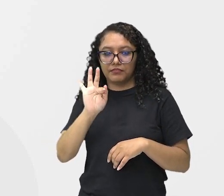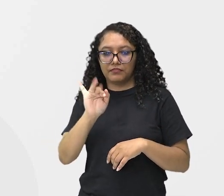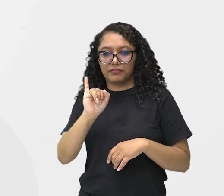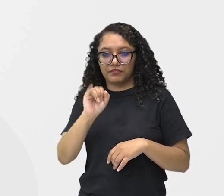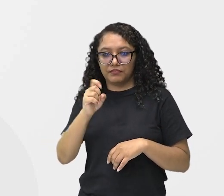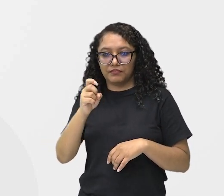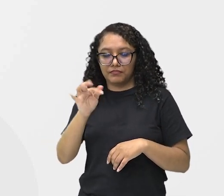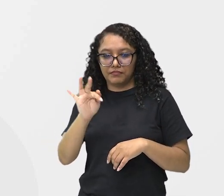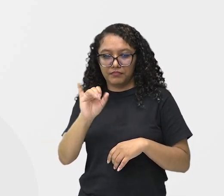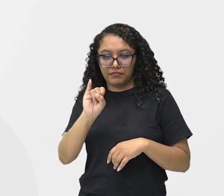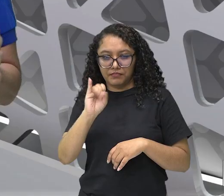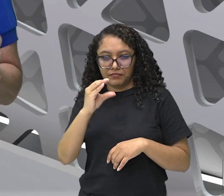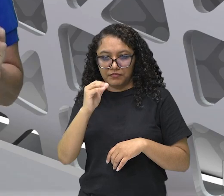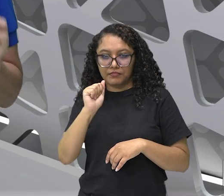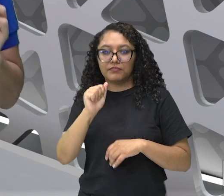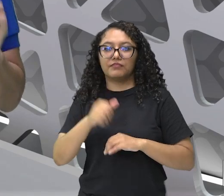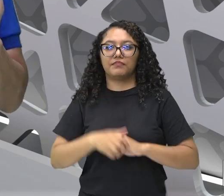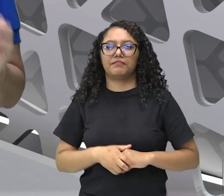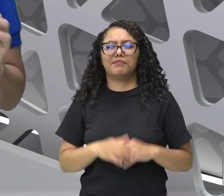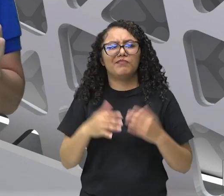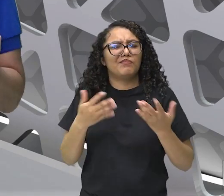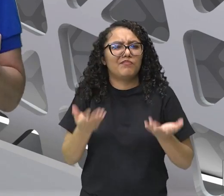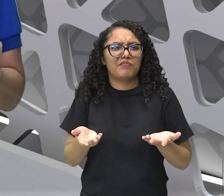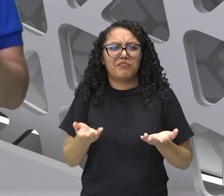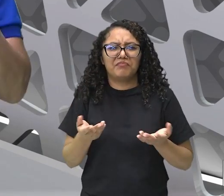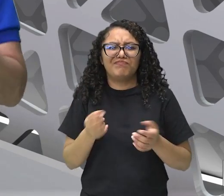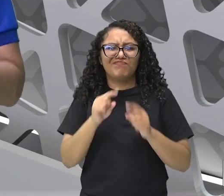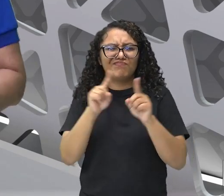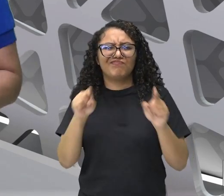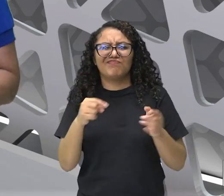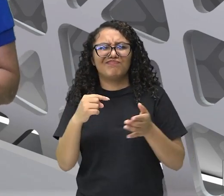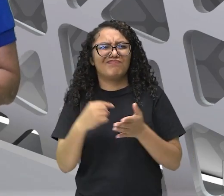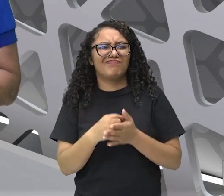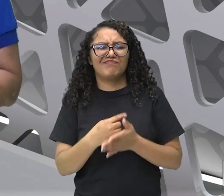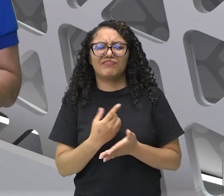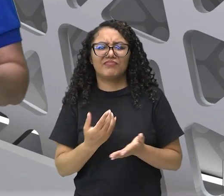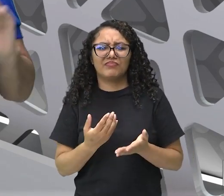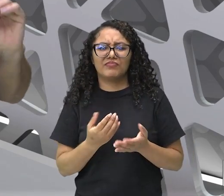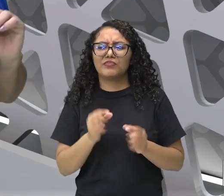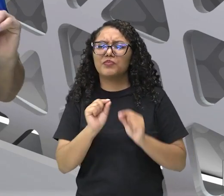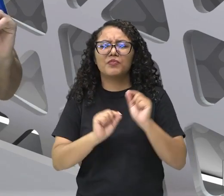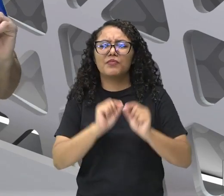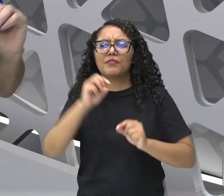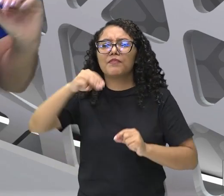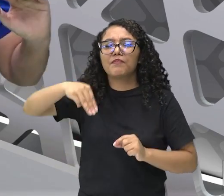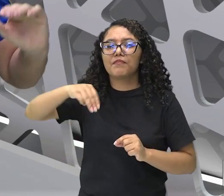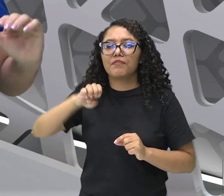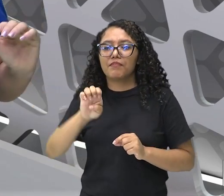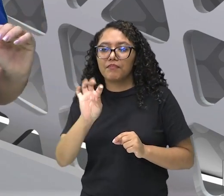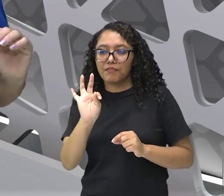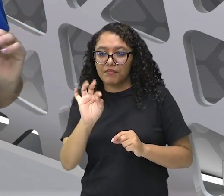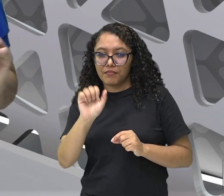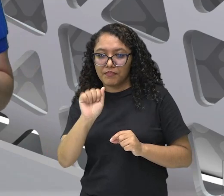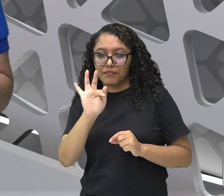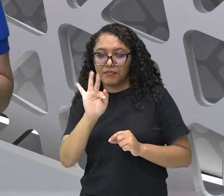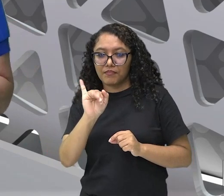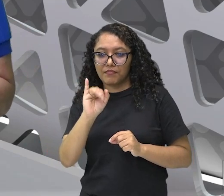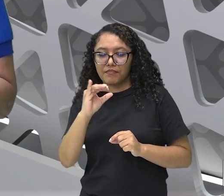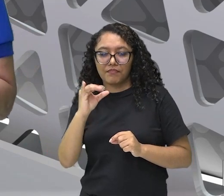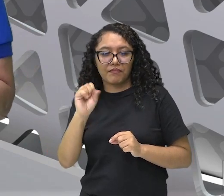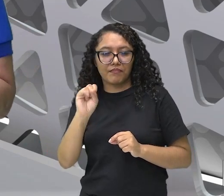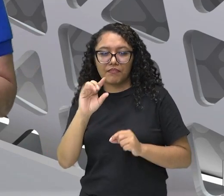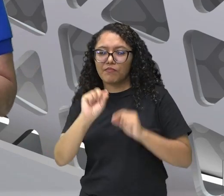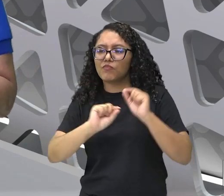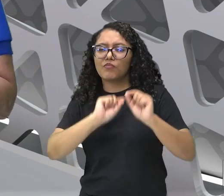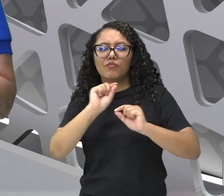comigo. Professora, vocês devem estar se perguntando, professora, o que é metafísico? Metafísico é tudo que